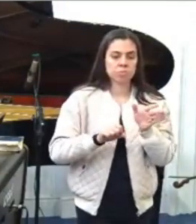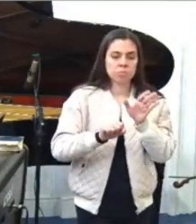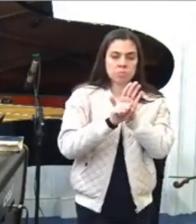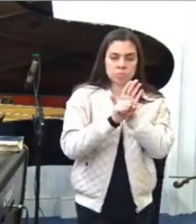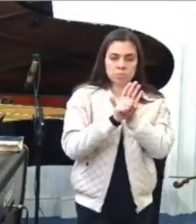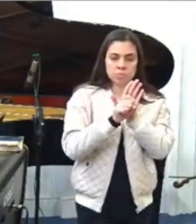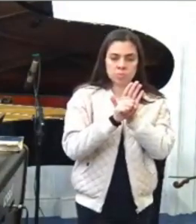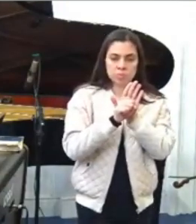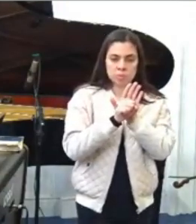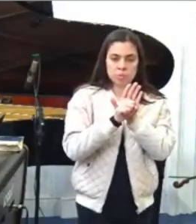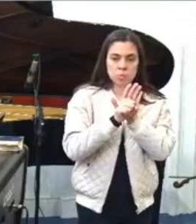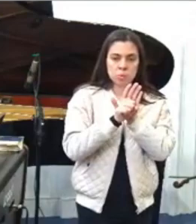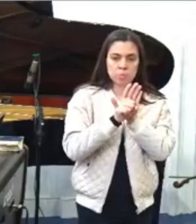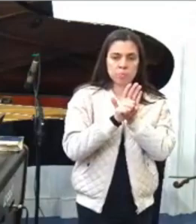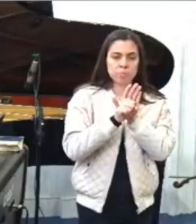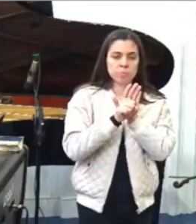afiada.